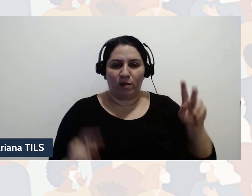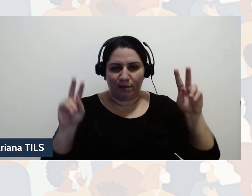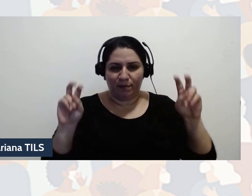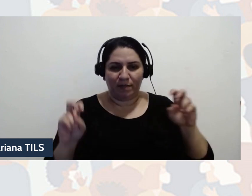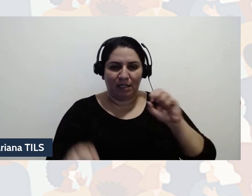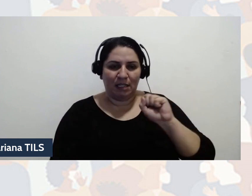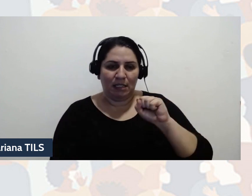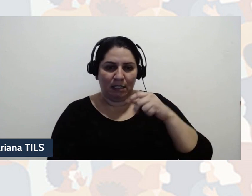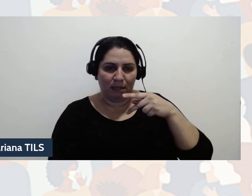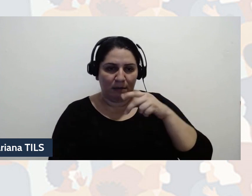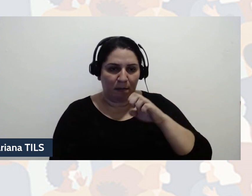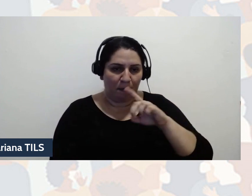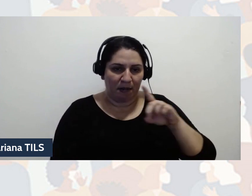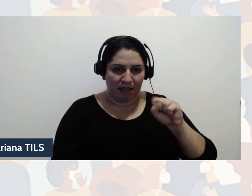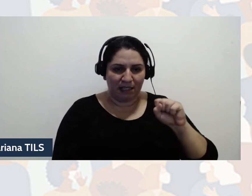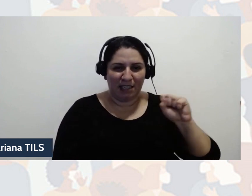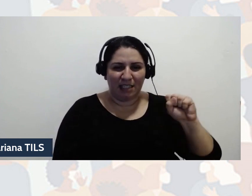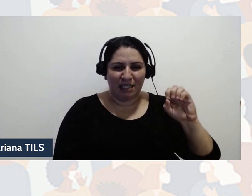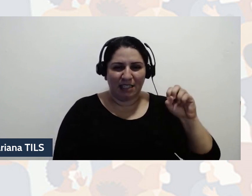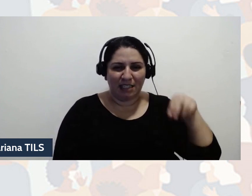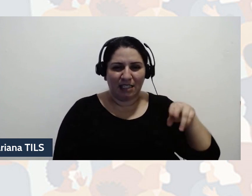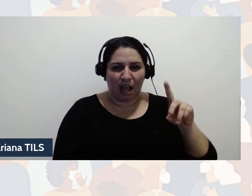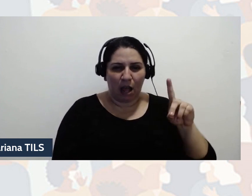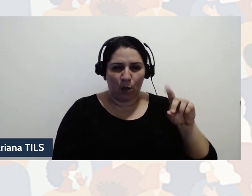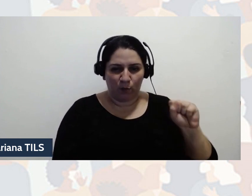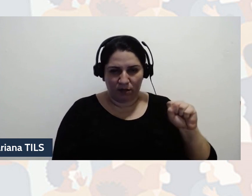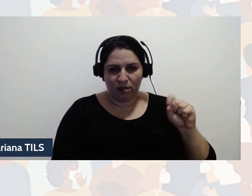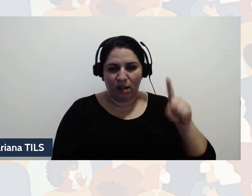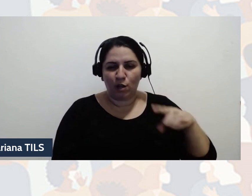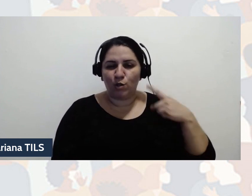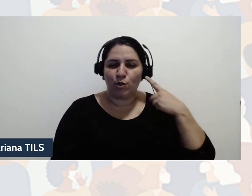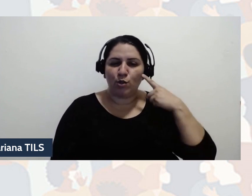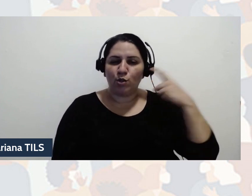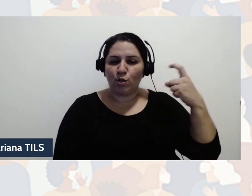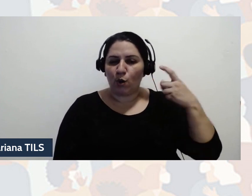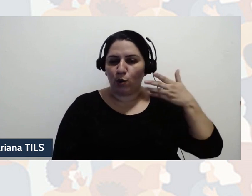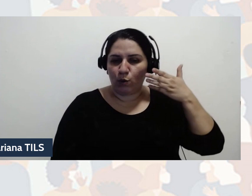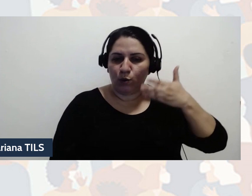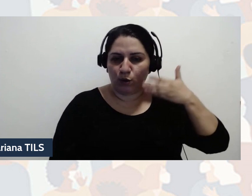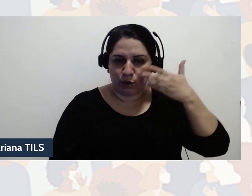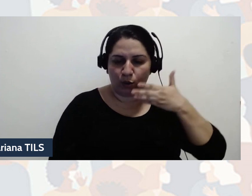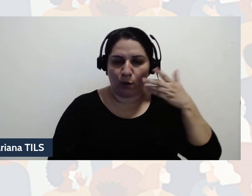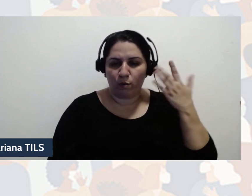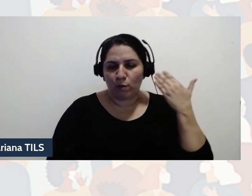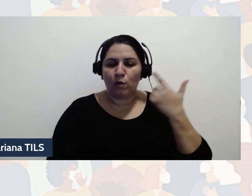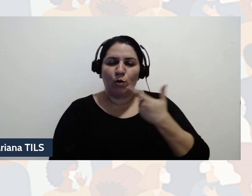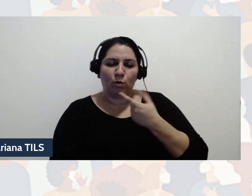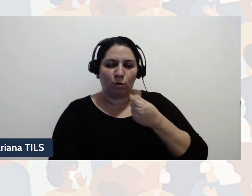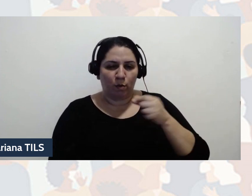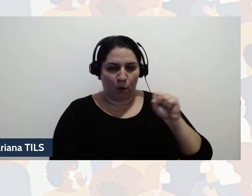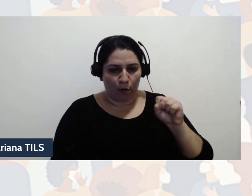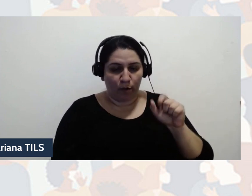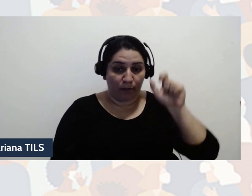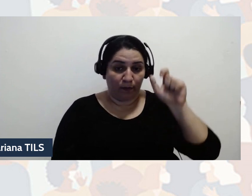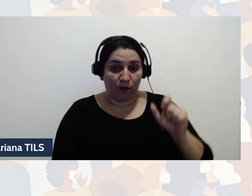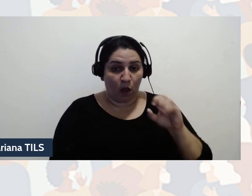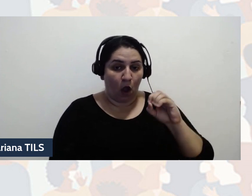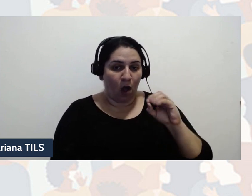de Discurso, digamos, né, de Octavia Butler, de 2008. Esse conto apresenta mais um